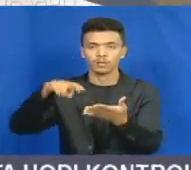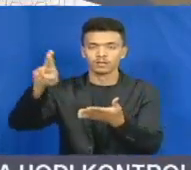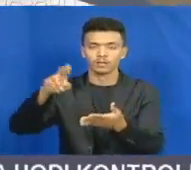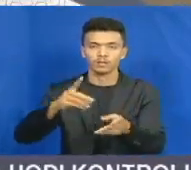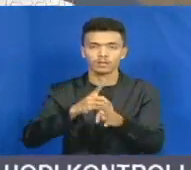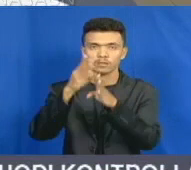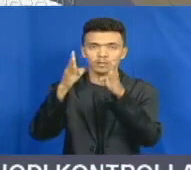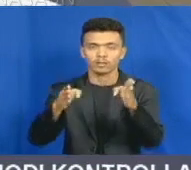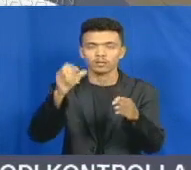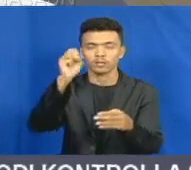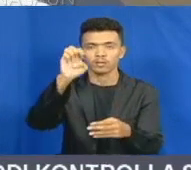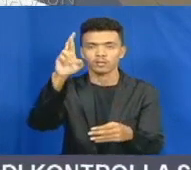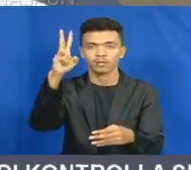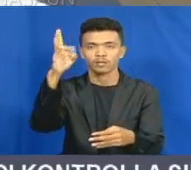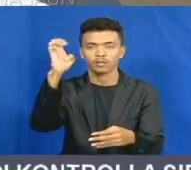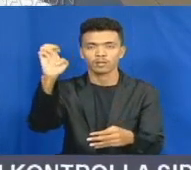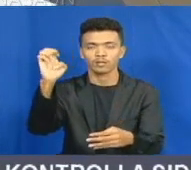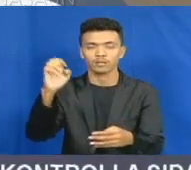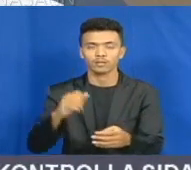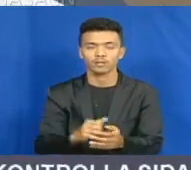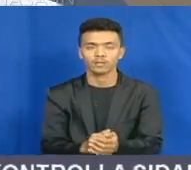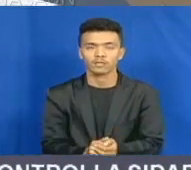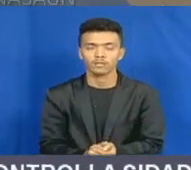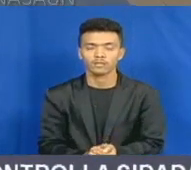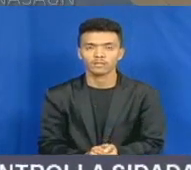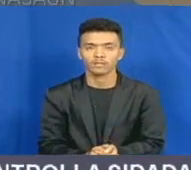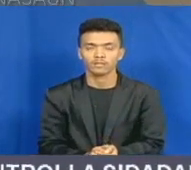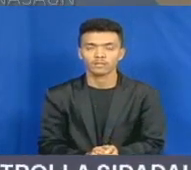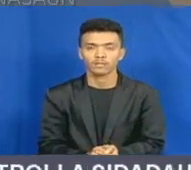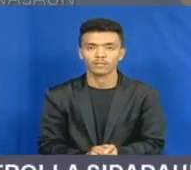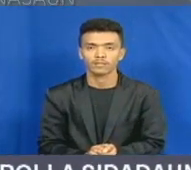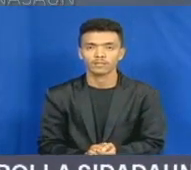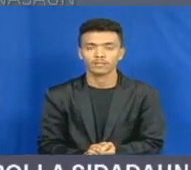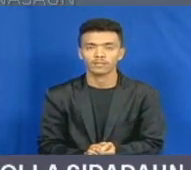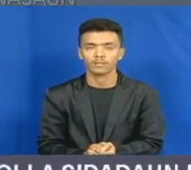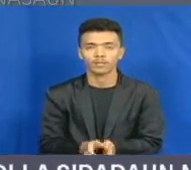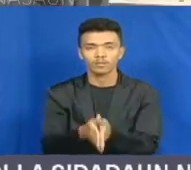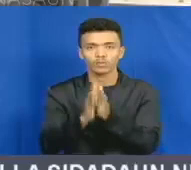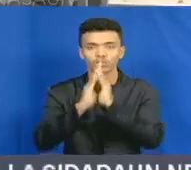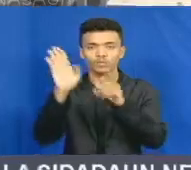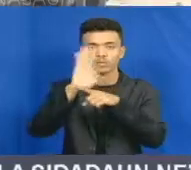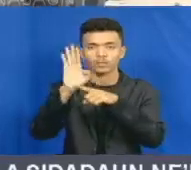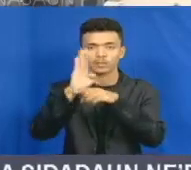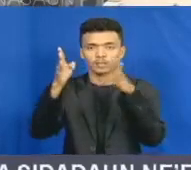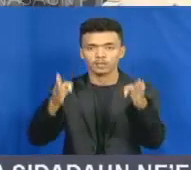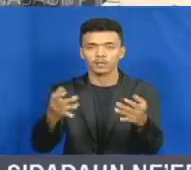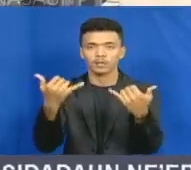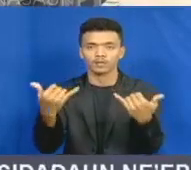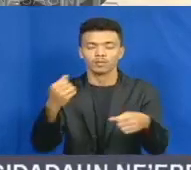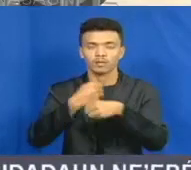Diretor Executivo Serviço Registro no Verificação Empresarial Instituto Público apela para negociante na bededel ne